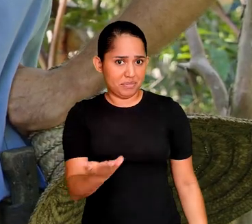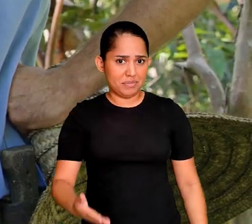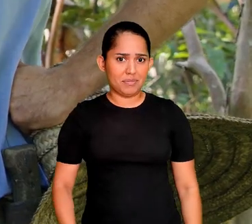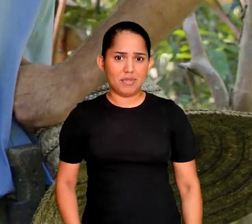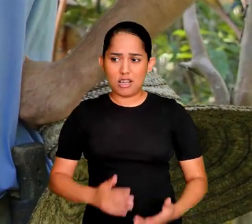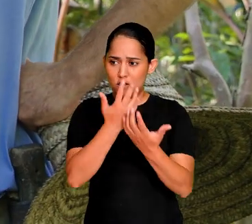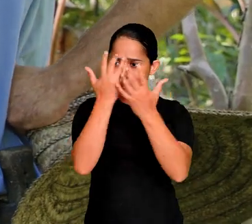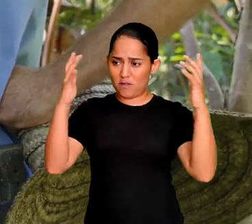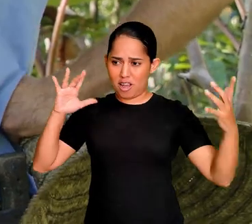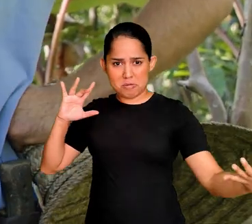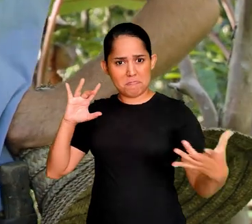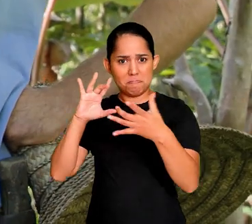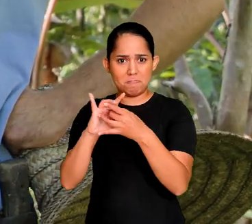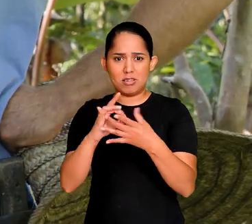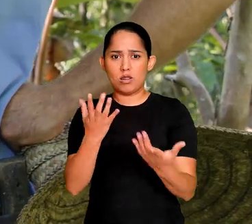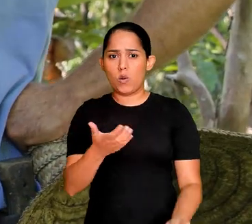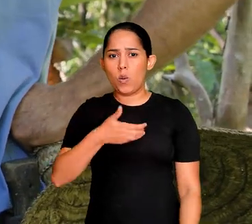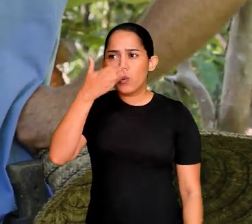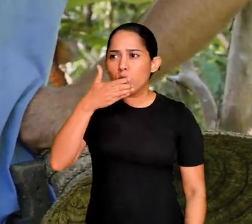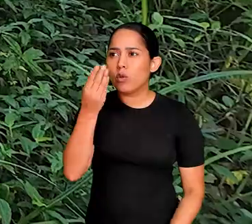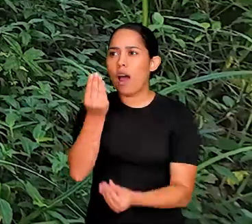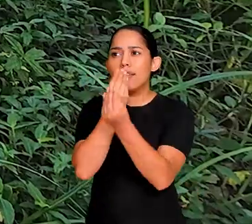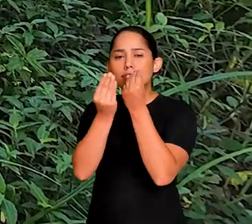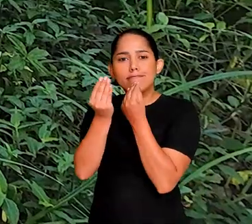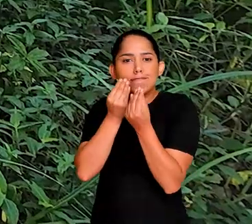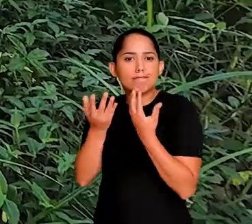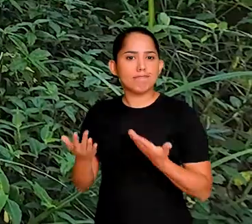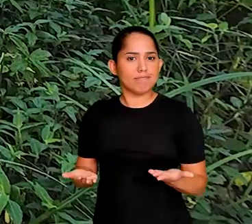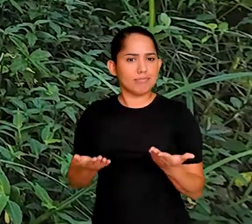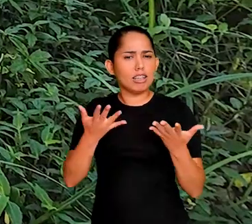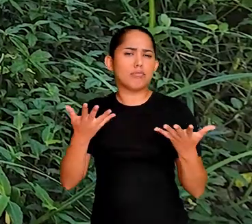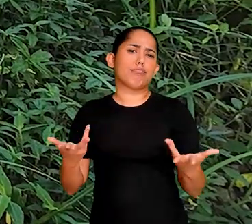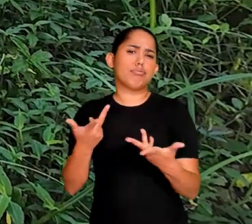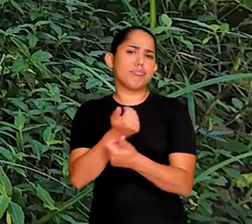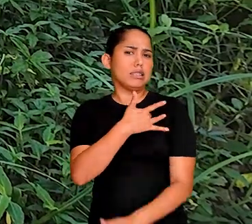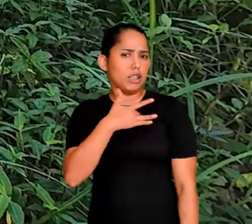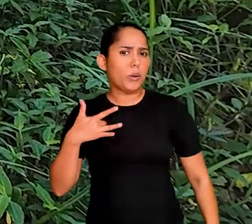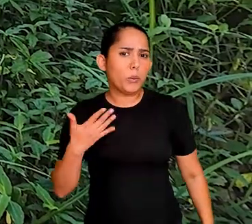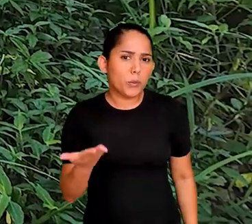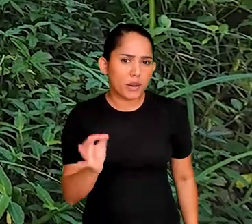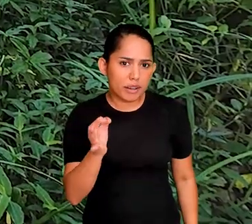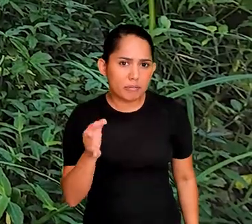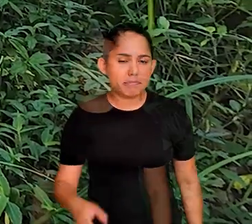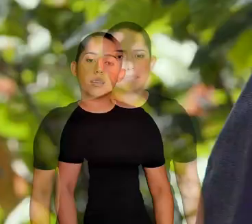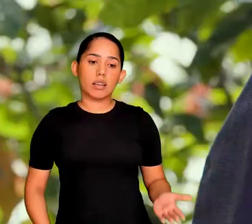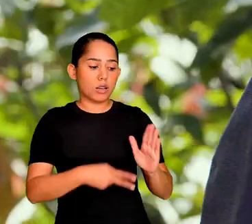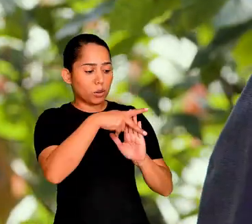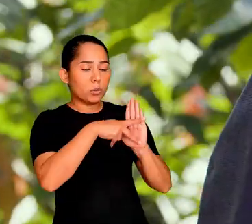Se integrar nessa floresta, comendo do que a fruta dá e de tudo que ela oferece, é muita riqueza, é muita saúde,